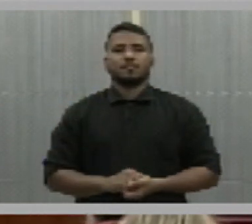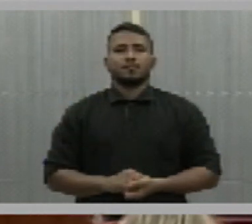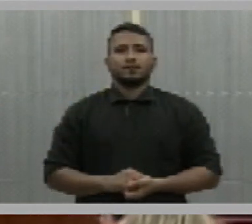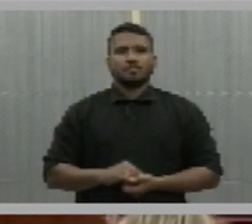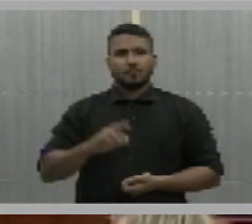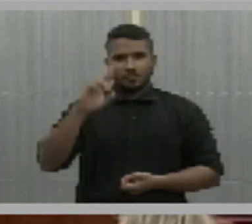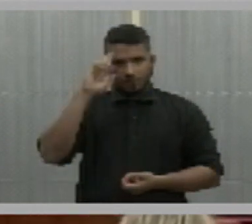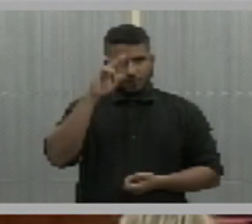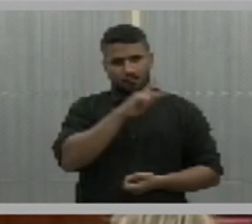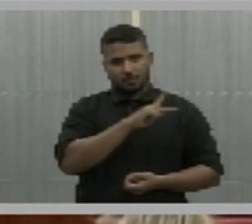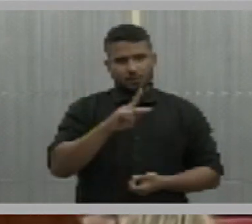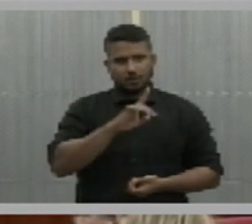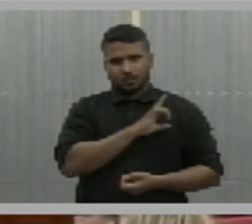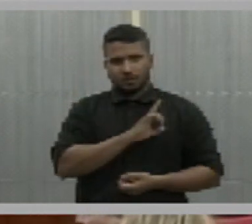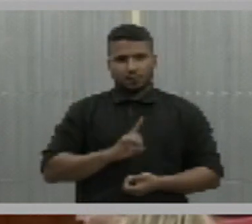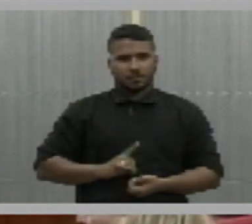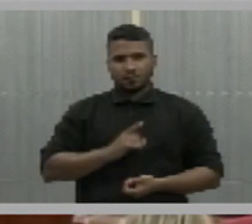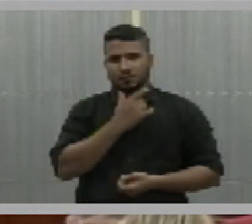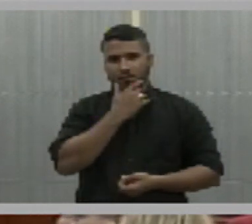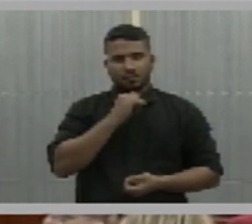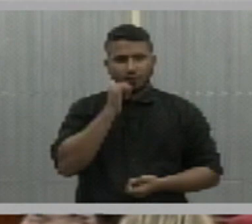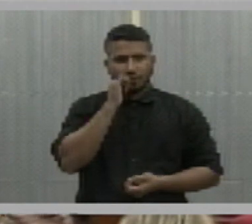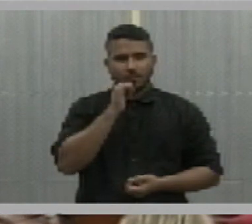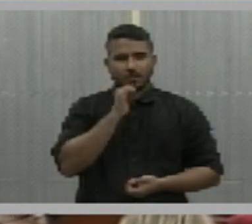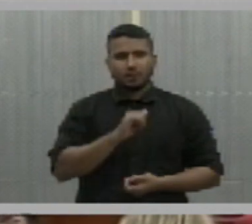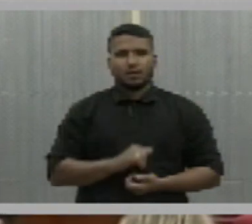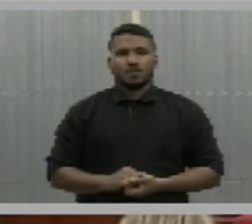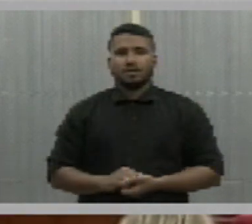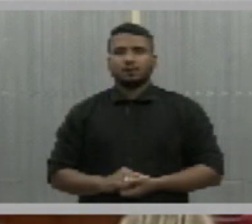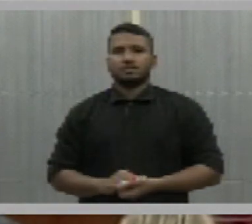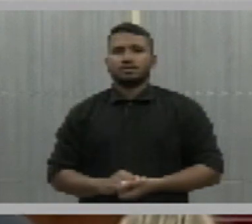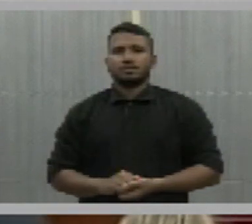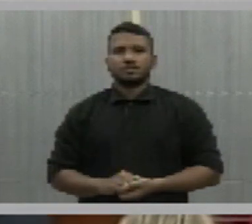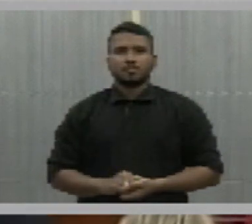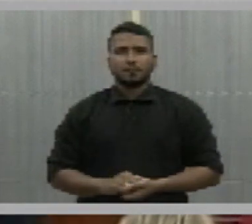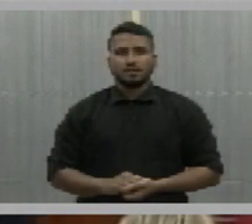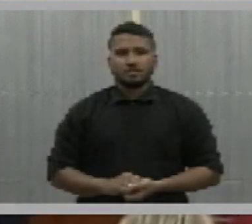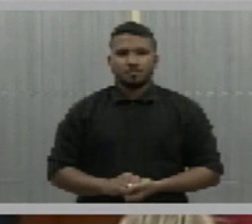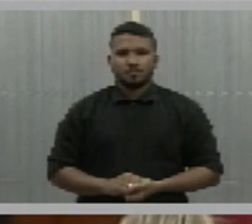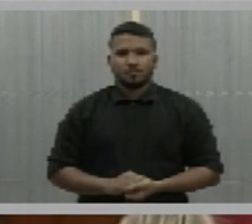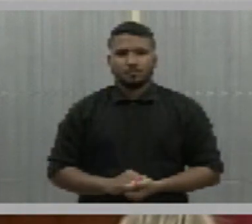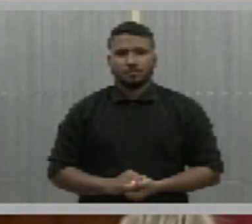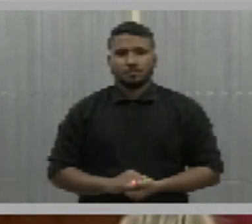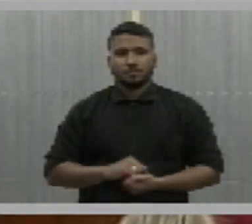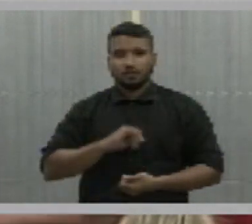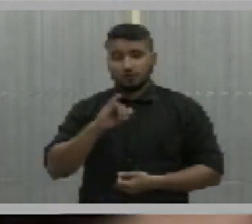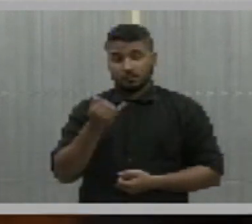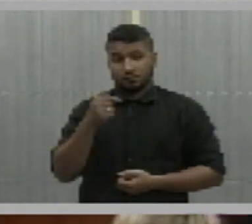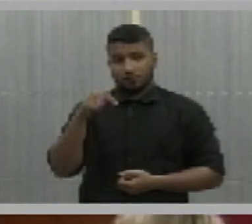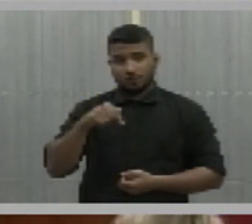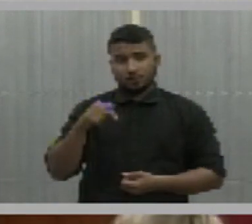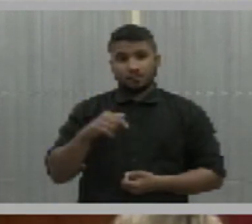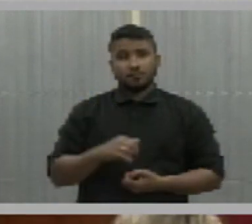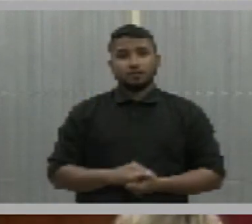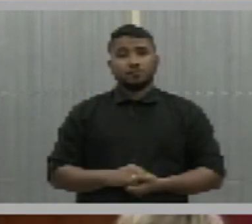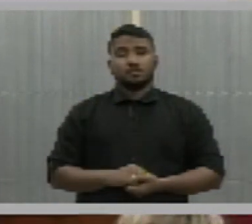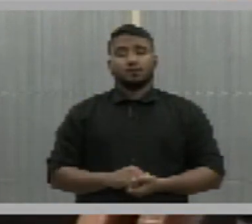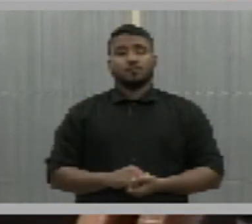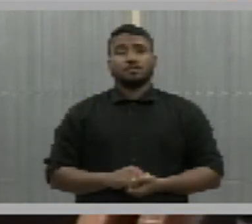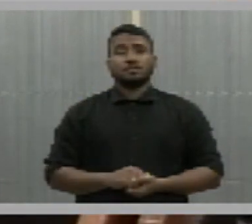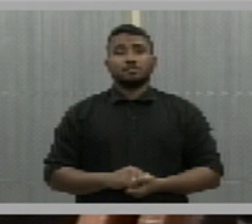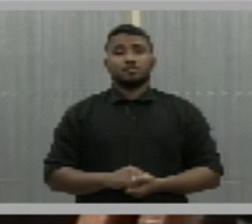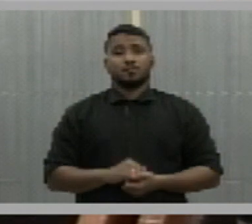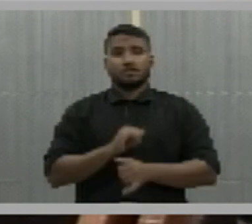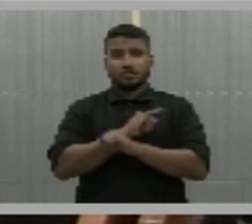Senhor presidente, senhoras e senhores deputados e deputadas, aproveito aqui um pequeno expediente